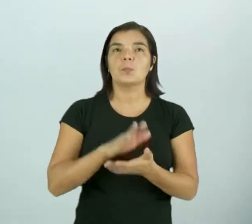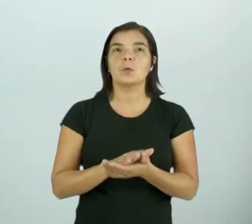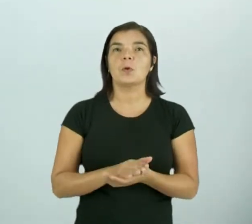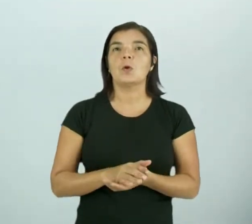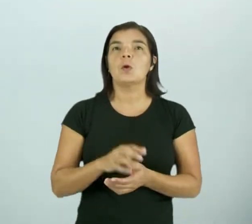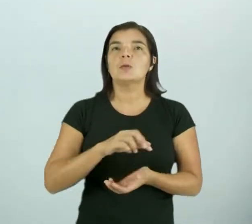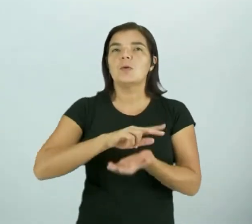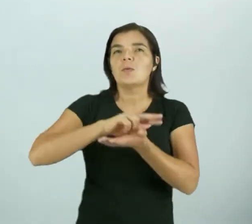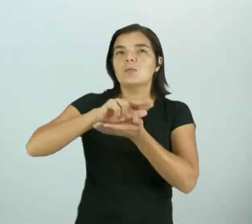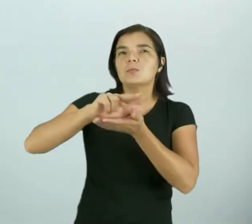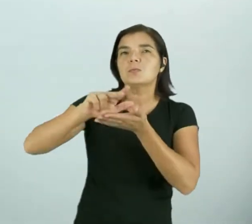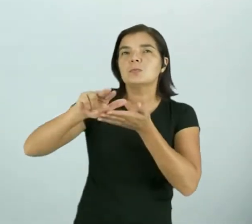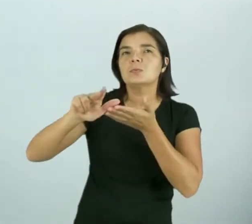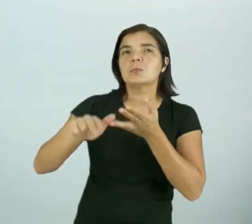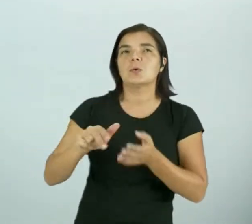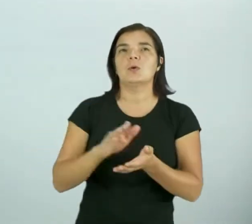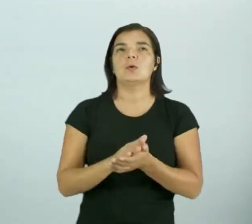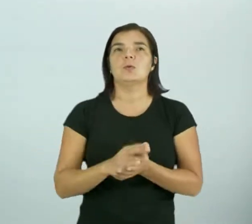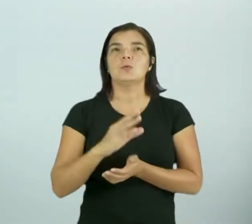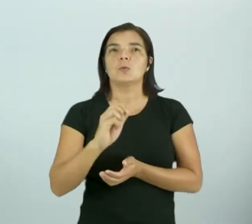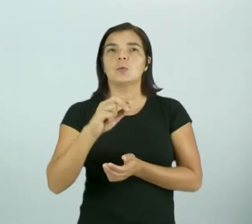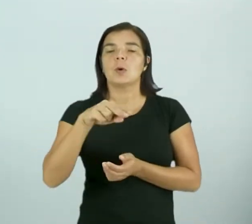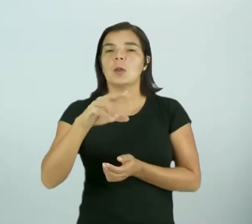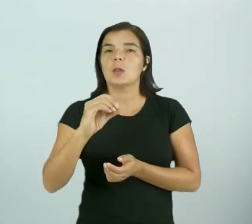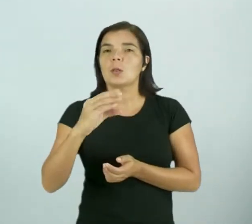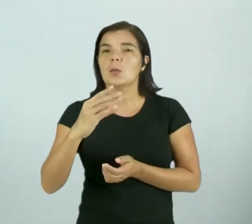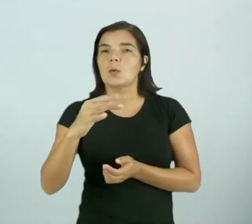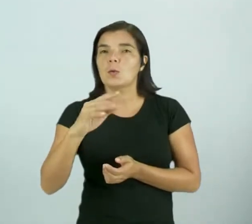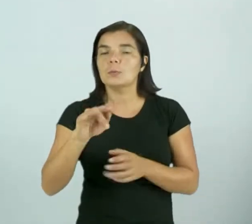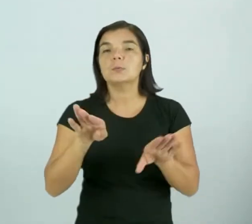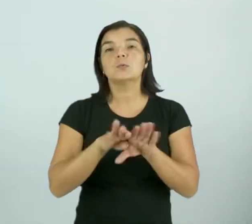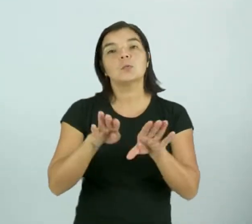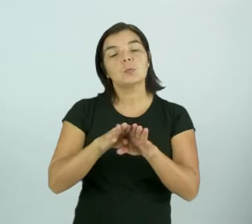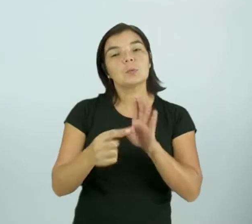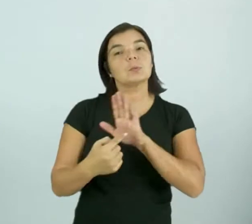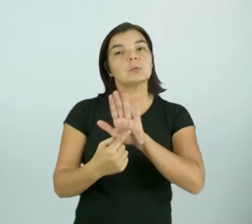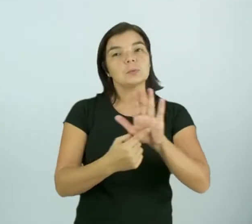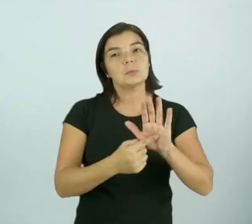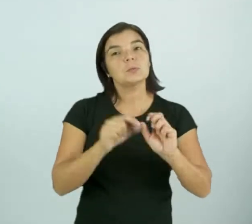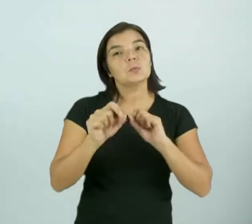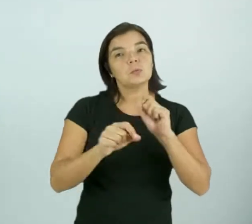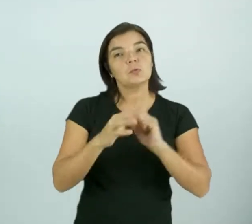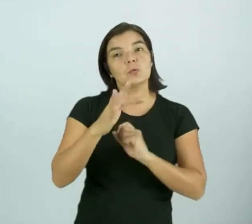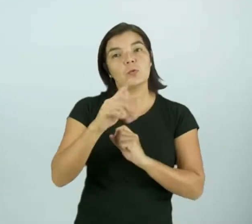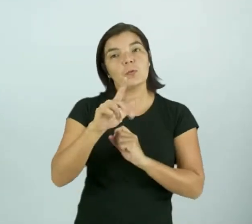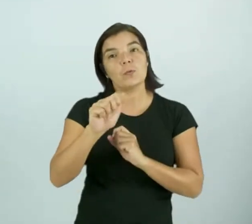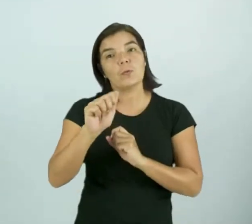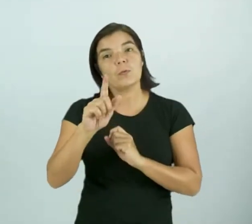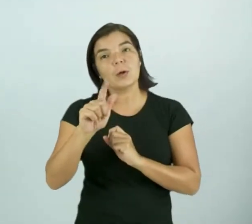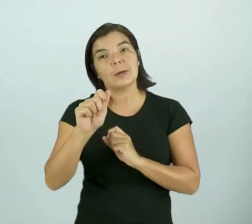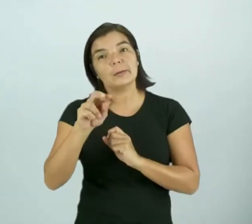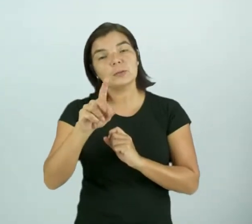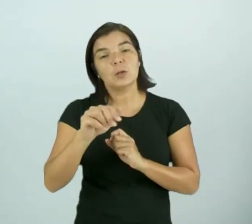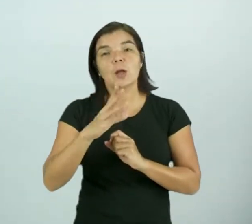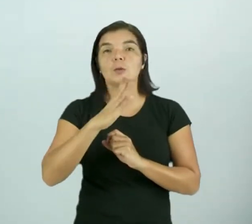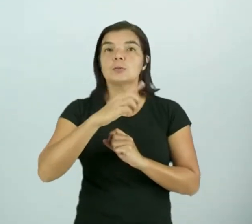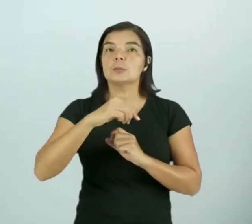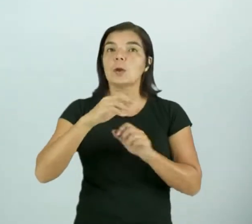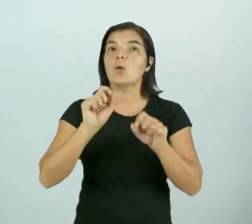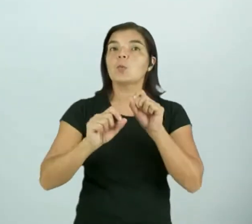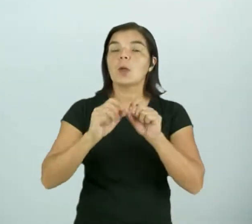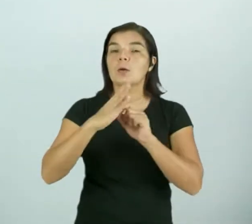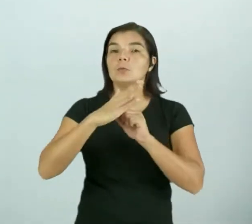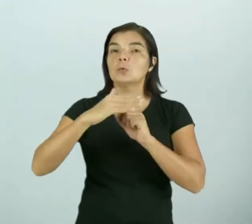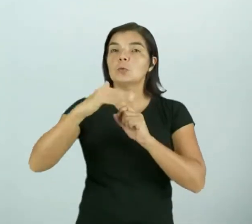observar, e são vários no interior de uma esponja, eles vão estar repletos de flagelos, né, que vão estar se movimentando a todo